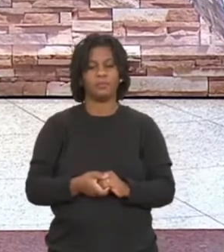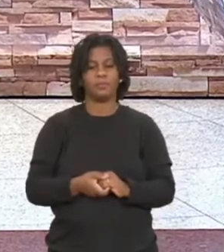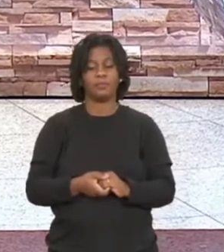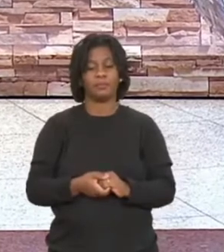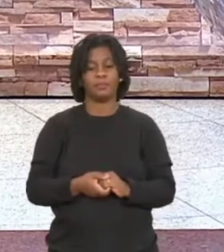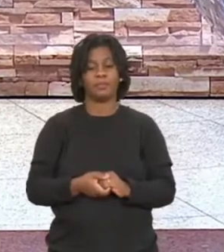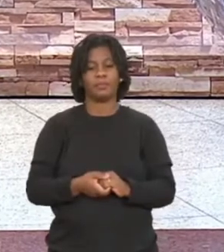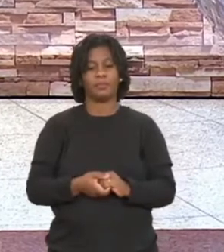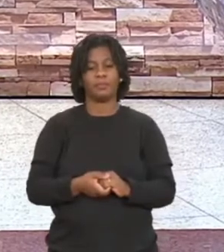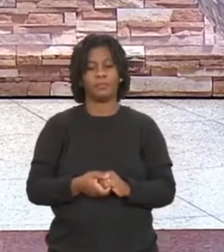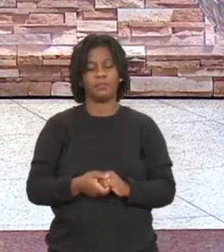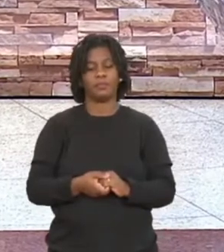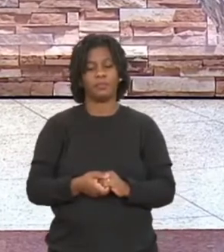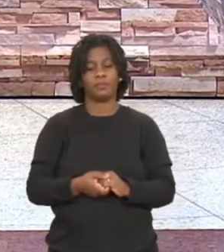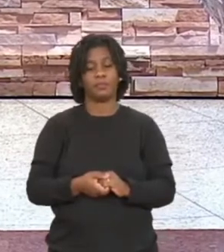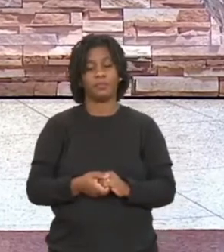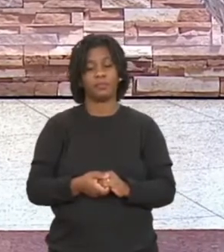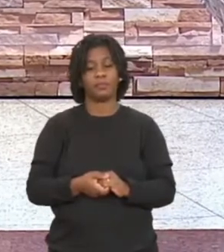Infelizmente,